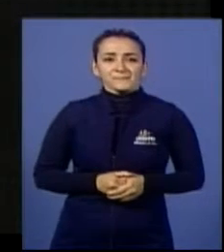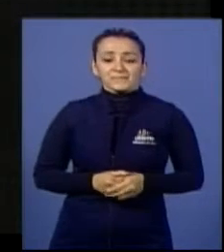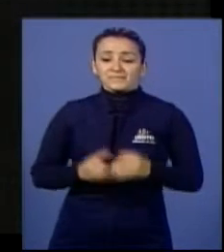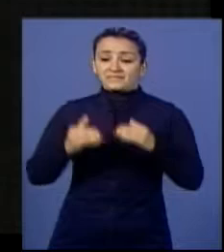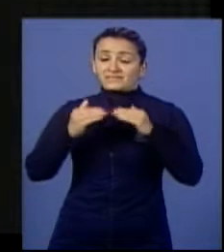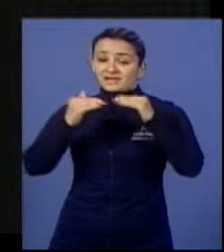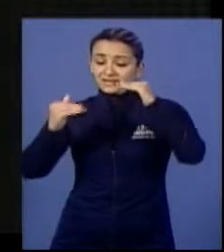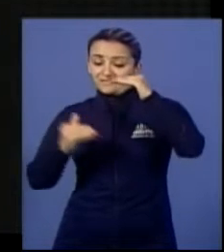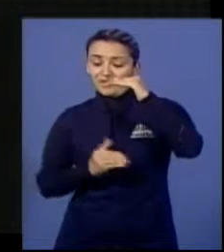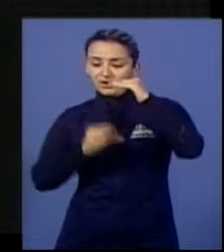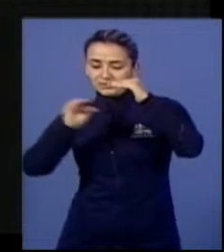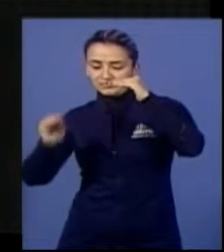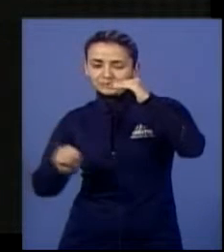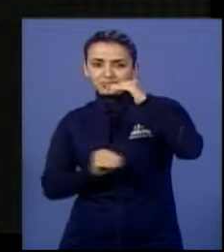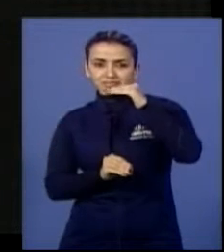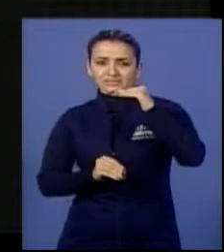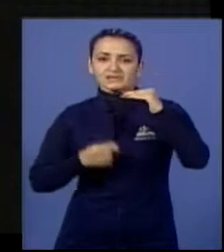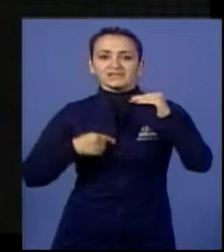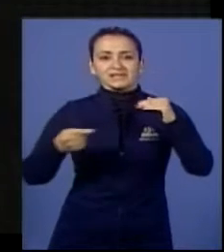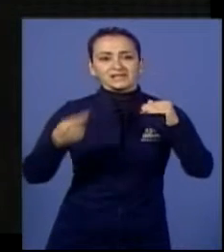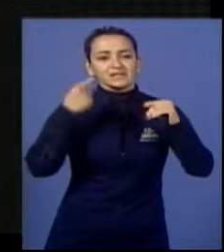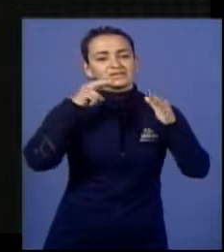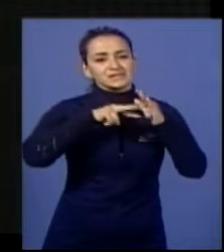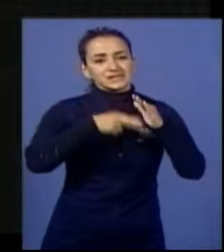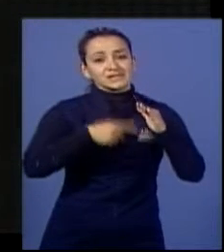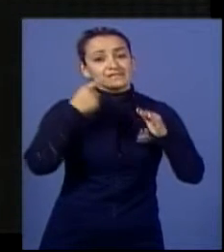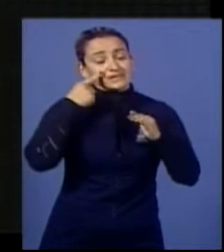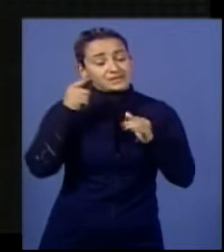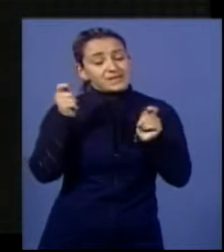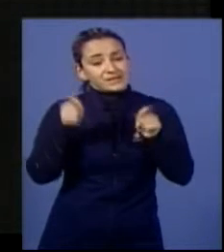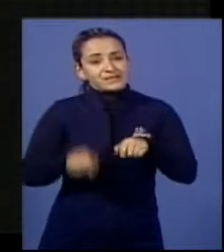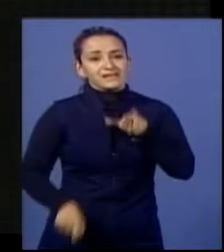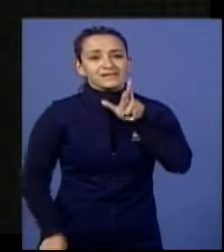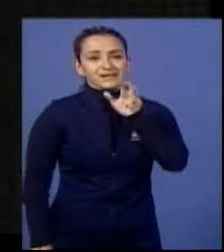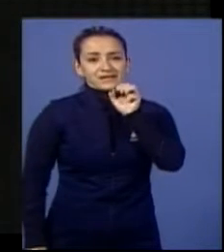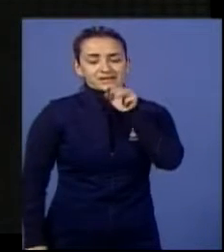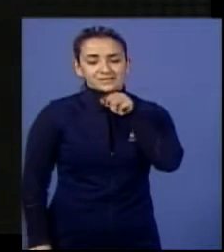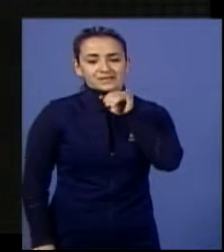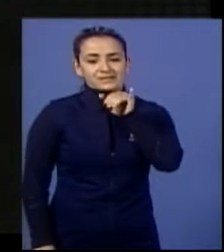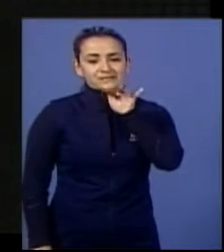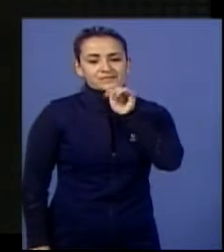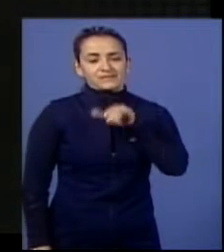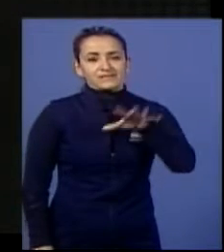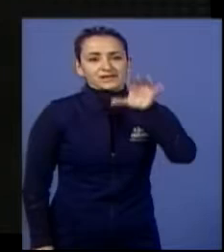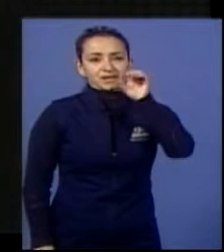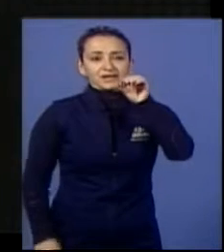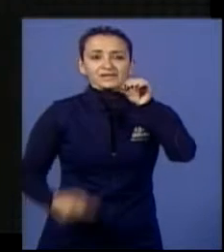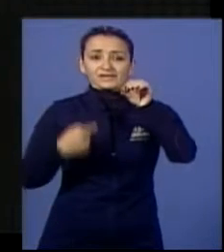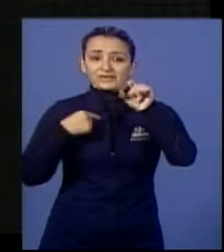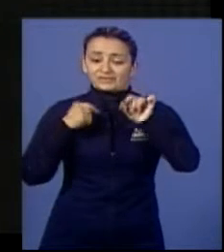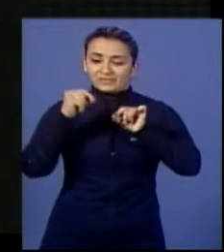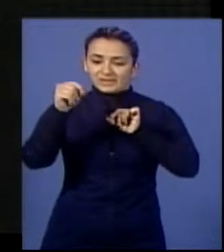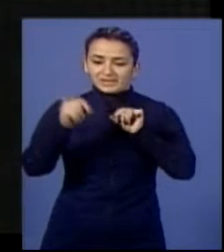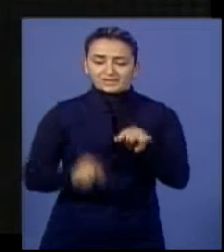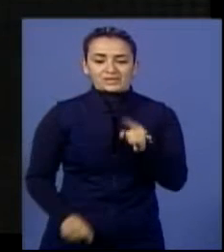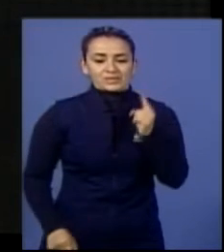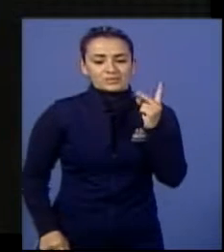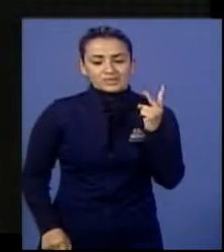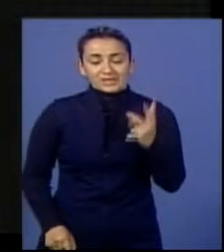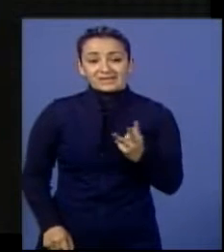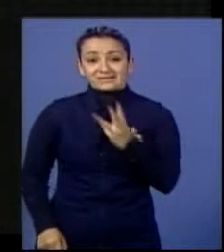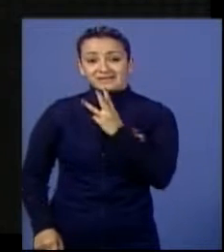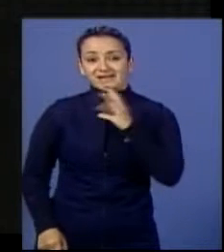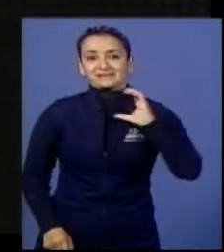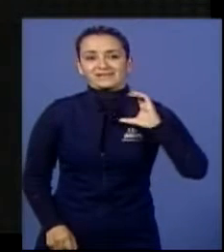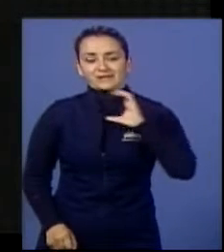da linha. Estou aprendendo. O que faz com que seja ramificada agora. Porque agora ela vai ter uma ponta, duas pontas, três pontas de